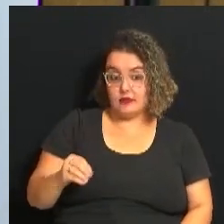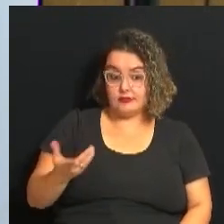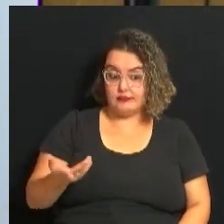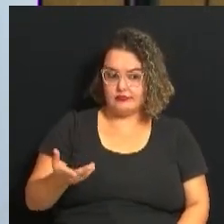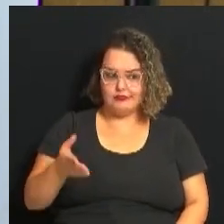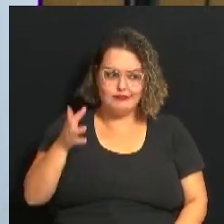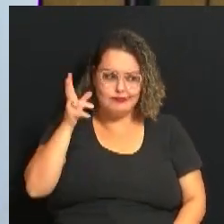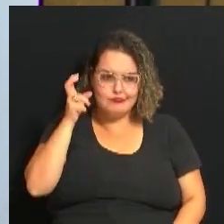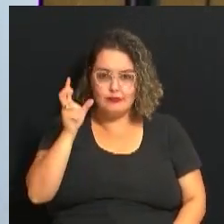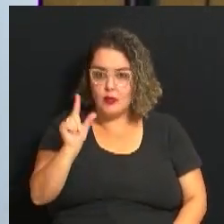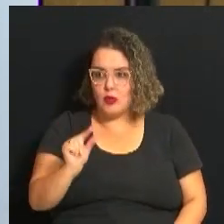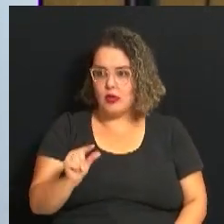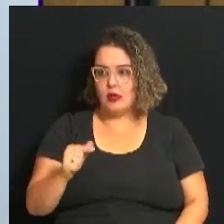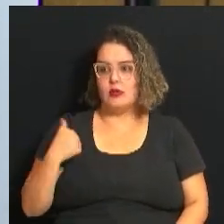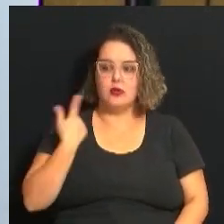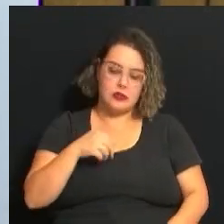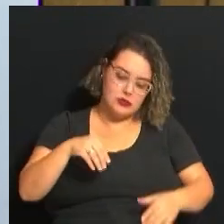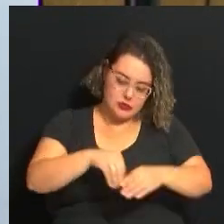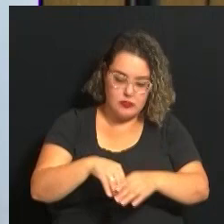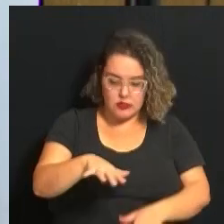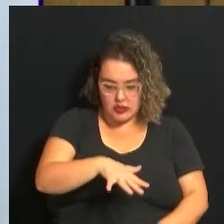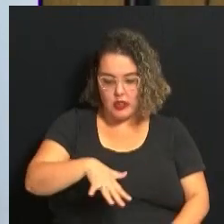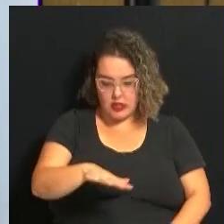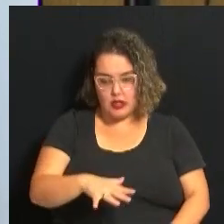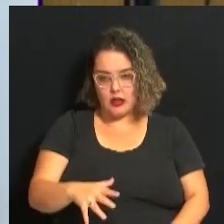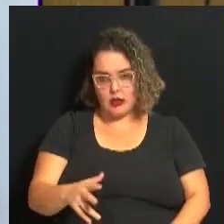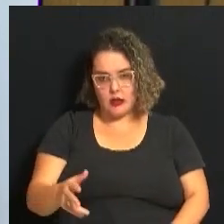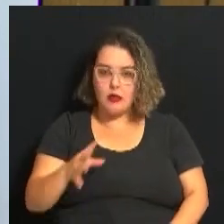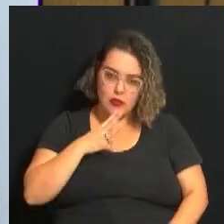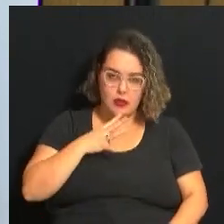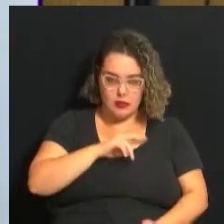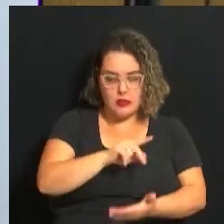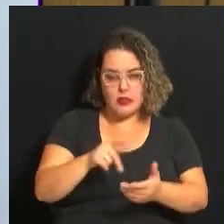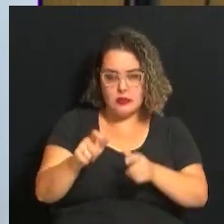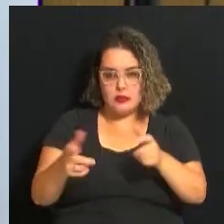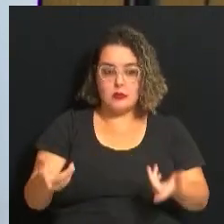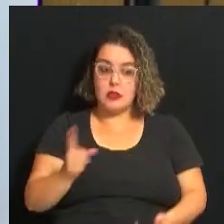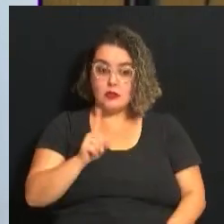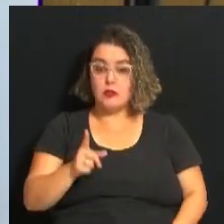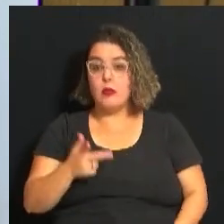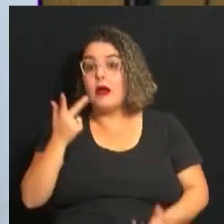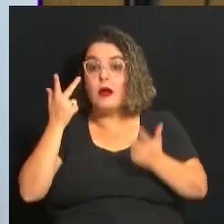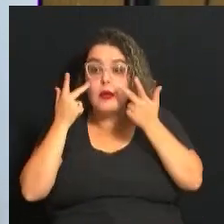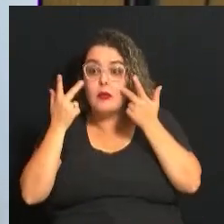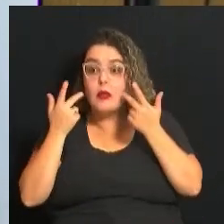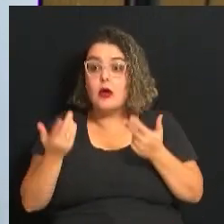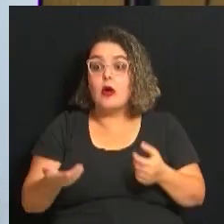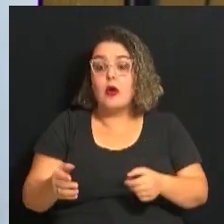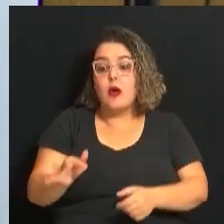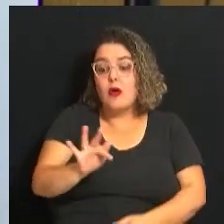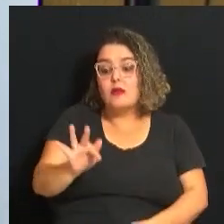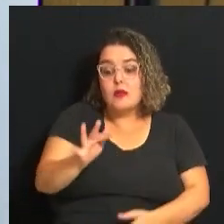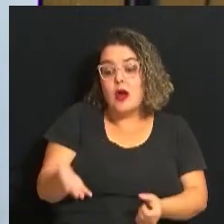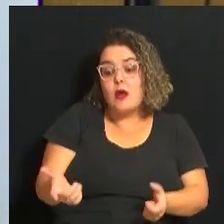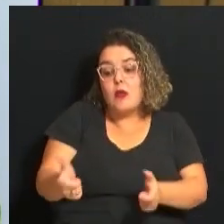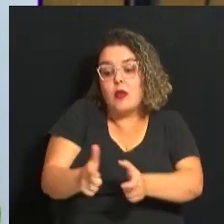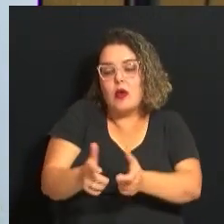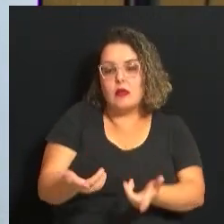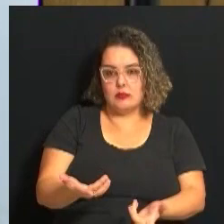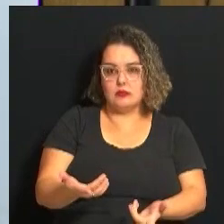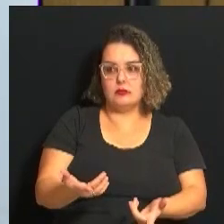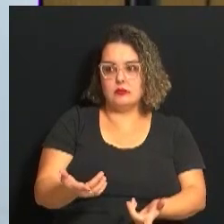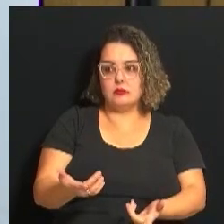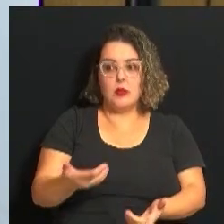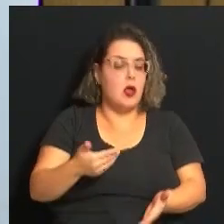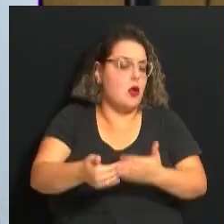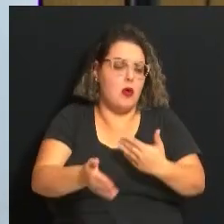conhece muita gente, Sem dúvida. Não é algo muito comum. Então você tem um número de formandos muito baixo por ano. E a demanda, como eu disse, você pode atuar em qualquer